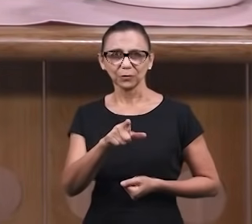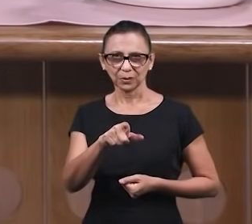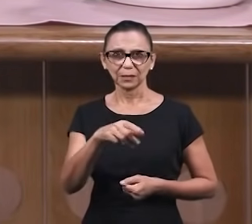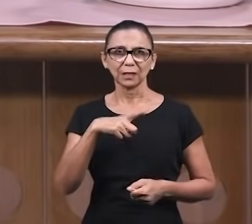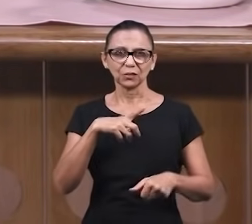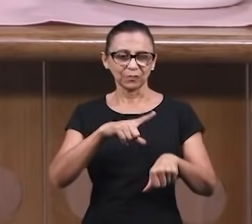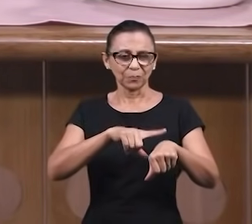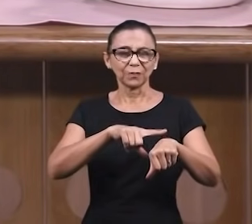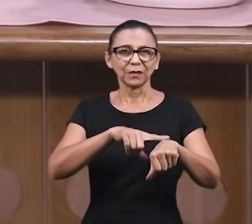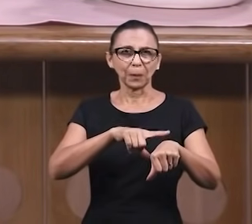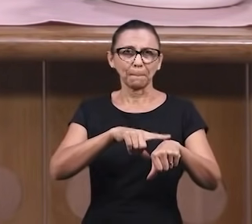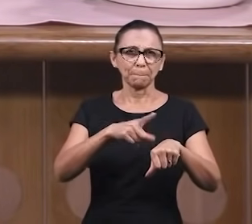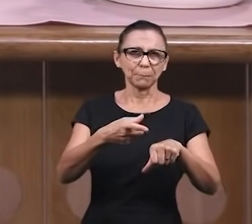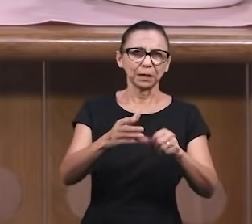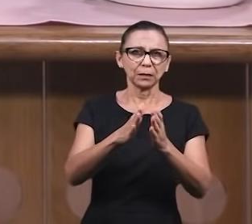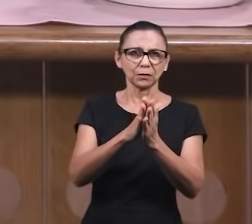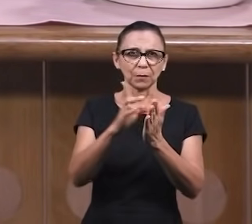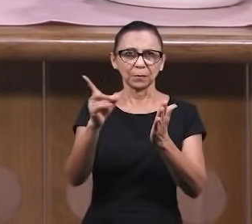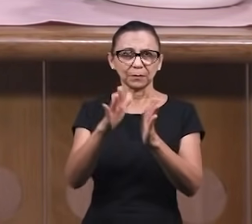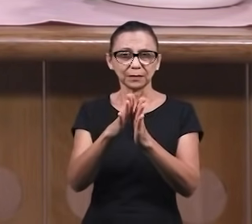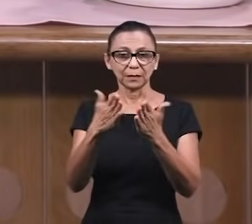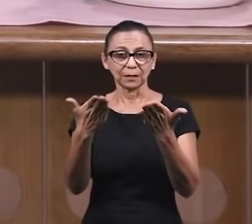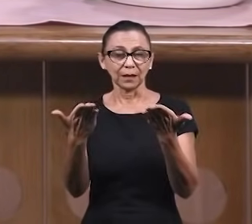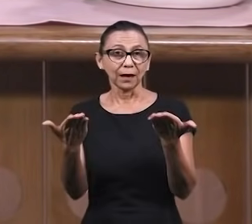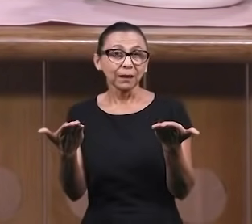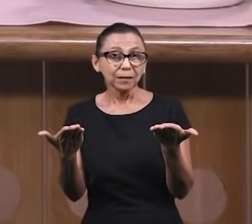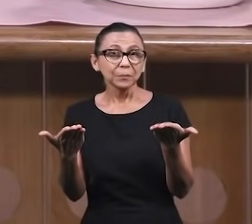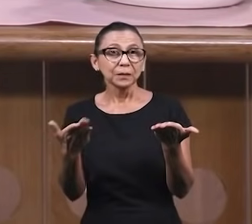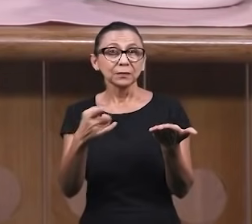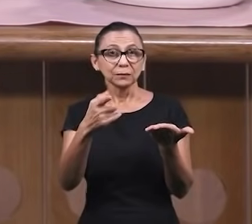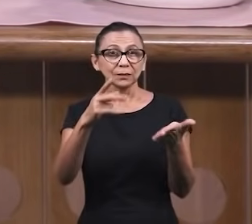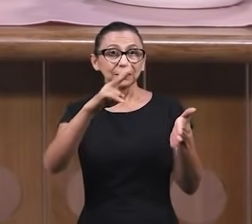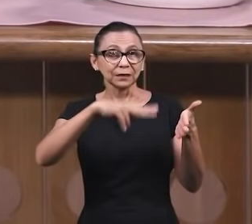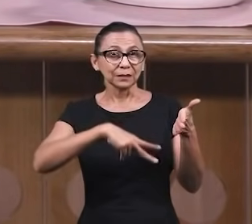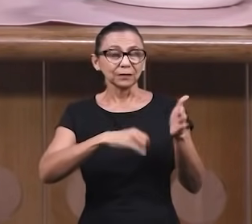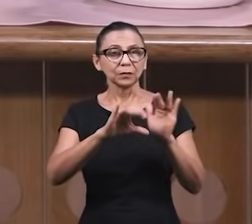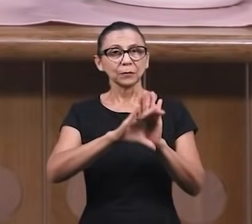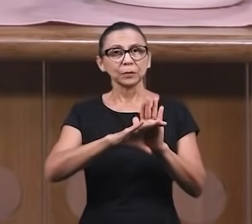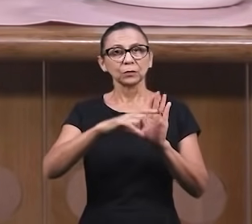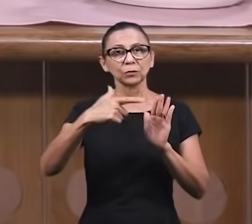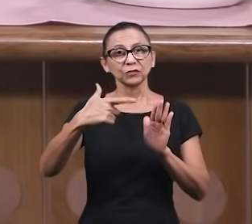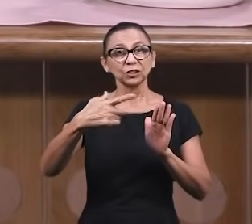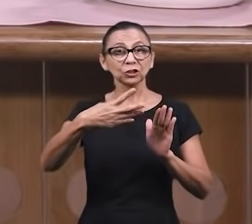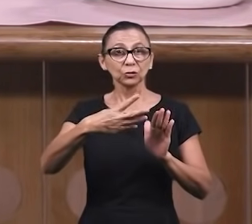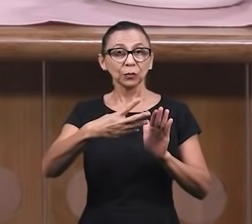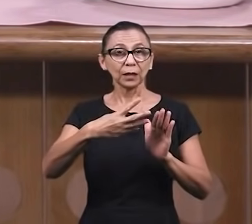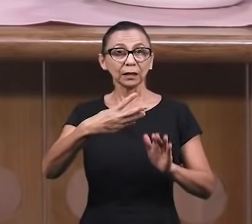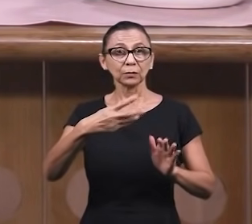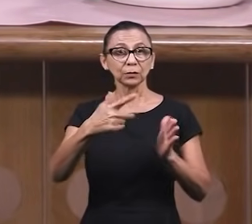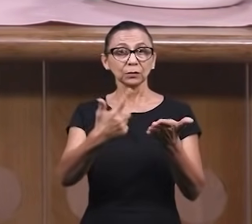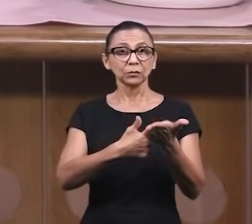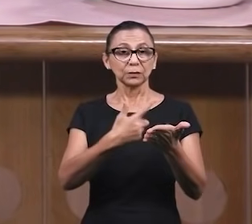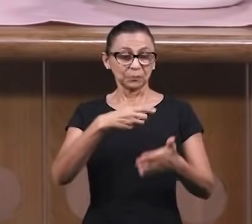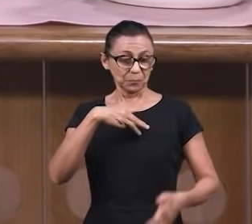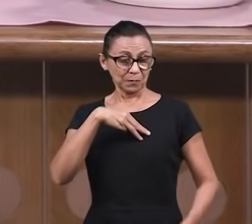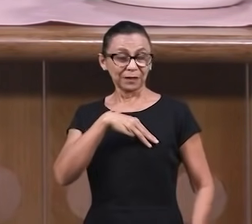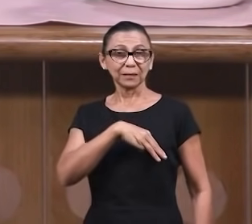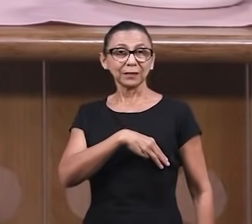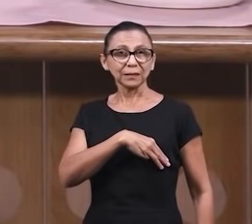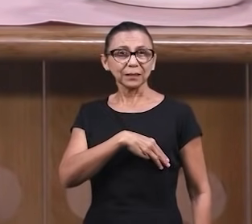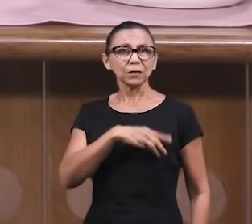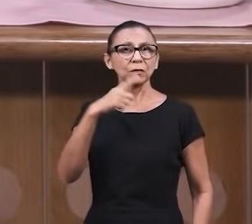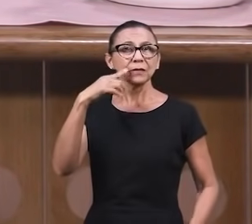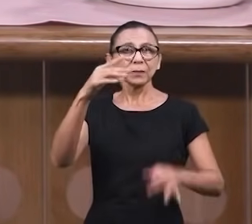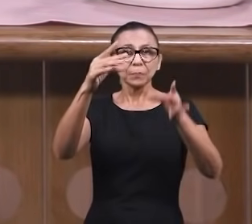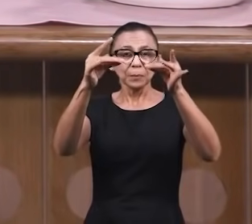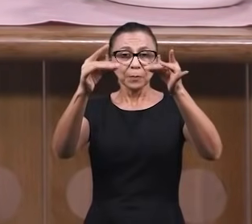pouquinho de tempo, na hora que você puder, você abre a sua Bíblia e você leia o capítulo 24 de Mateus. Você vai ver a descrição